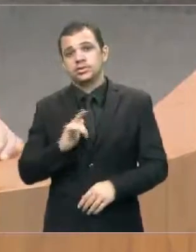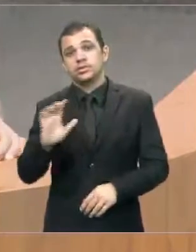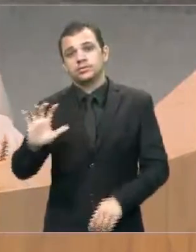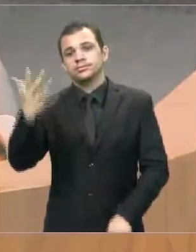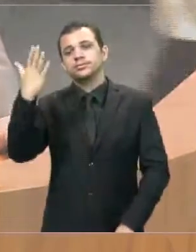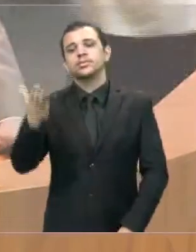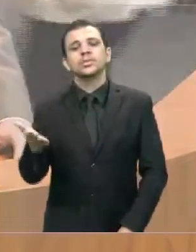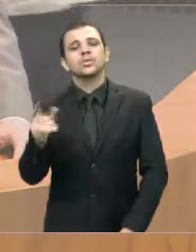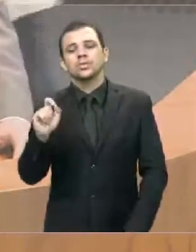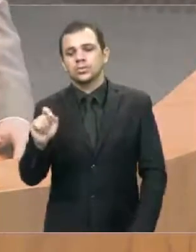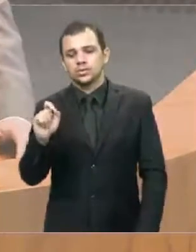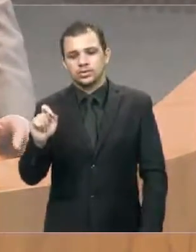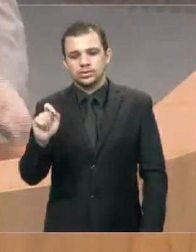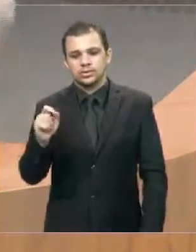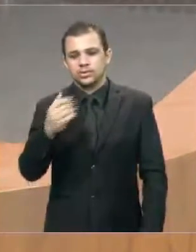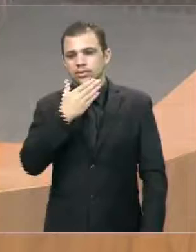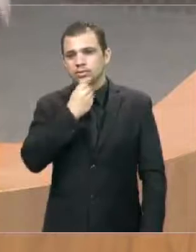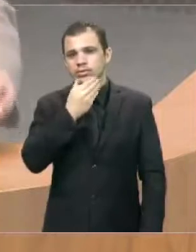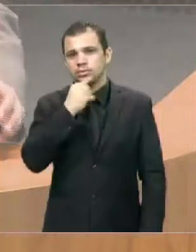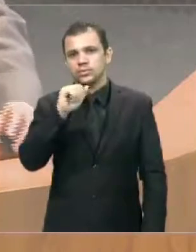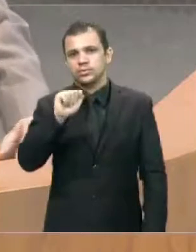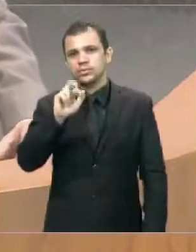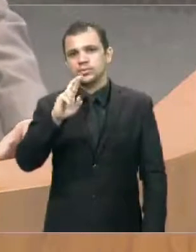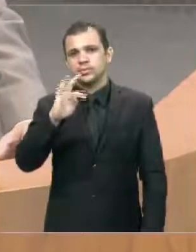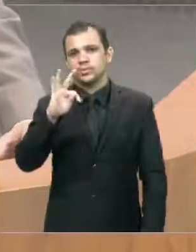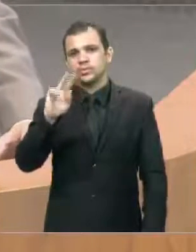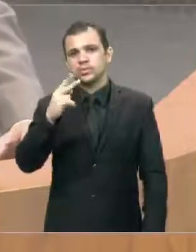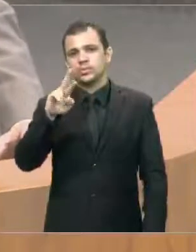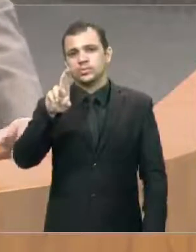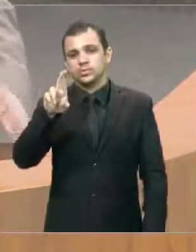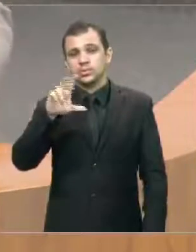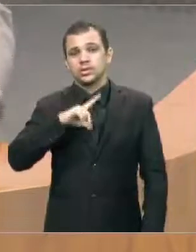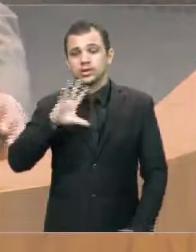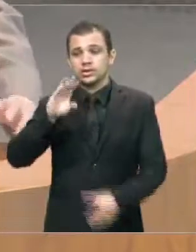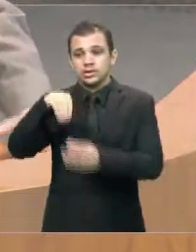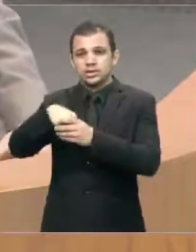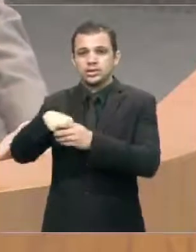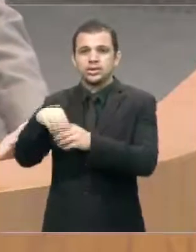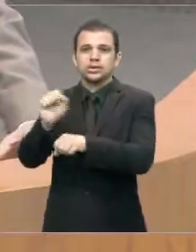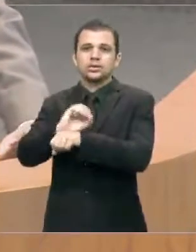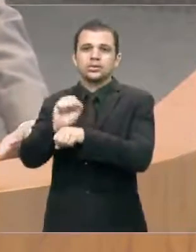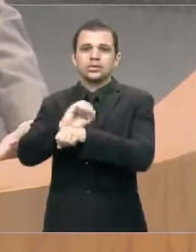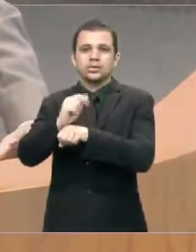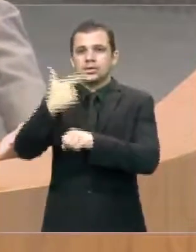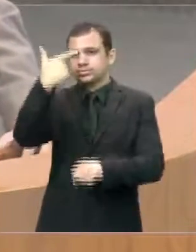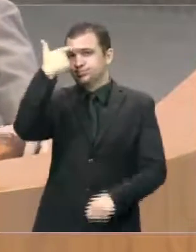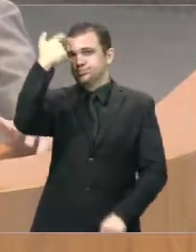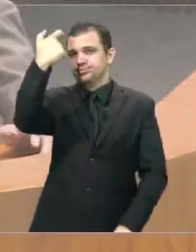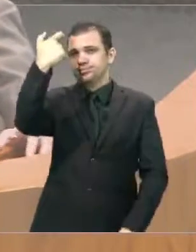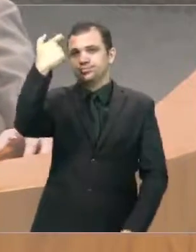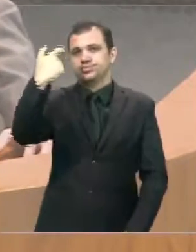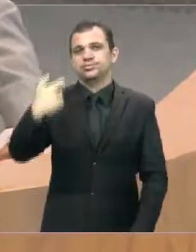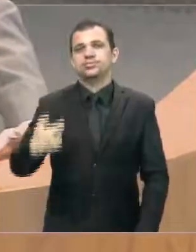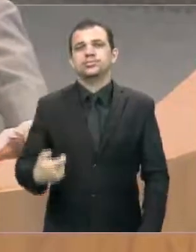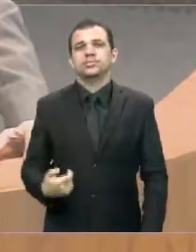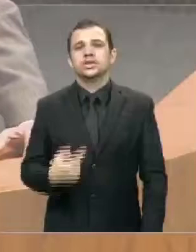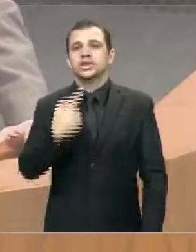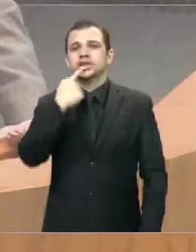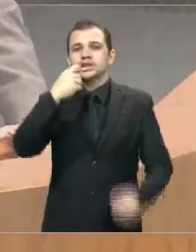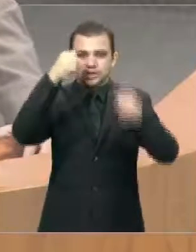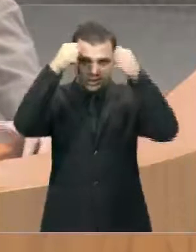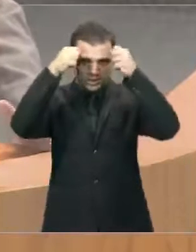acontecer. O Arthur se encontrava dentro do seu veículo com um tiro na cabeça, todo